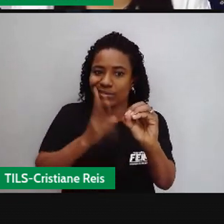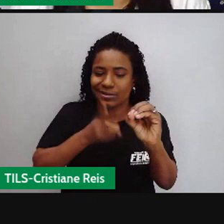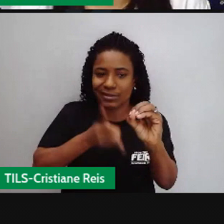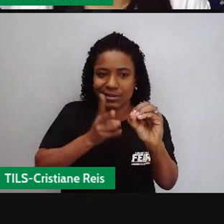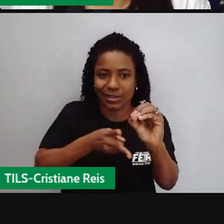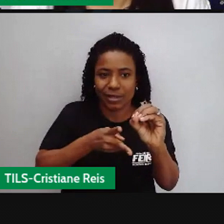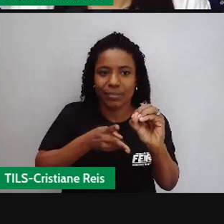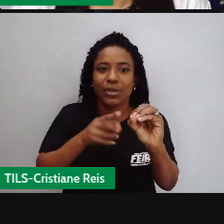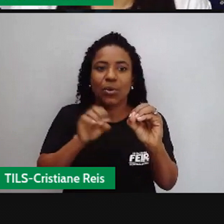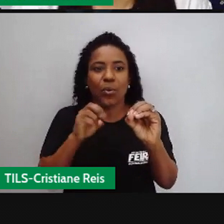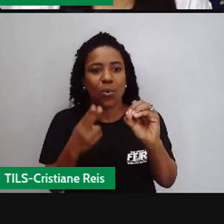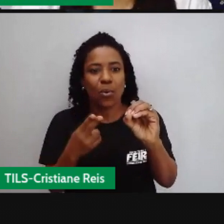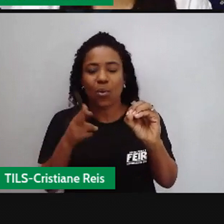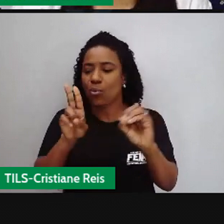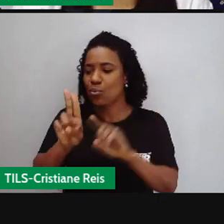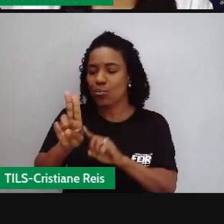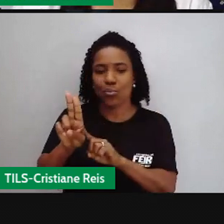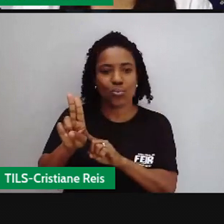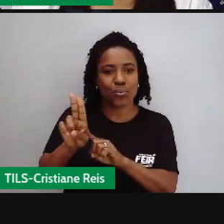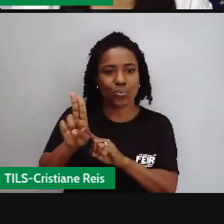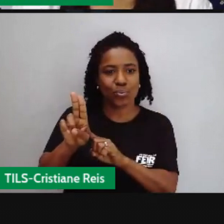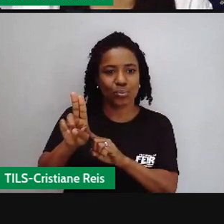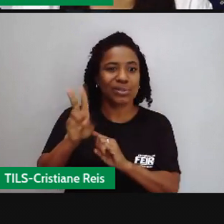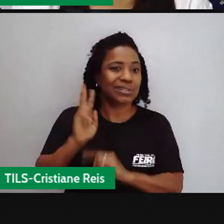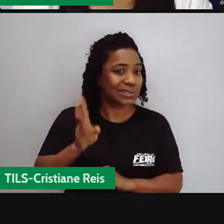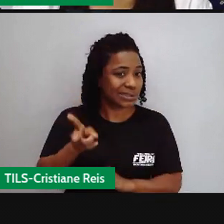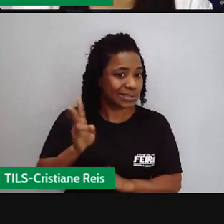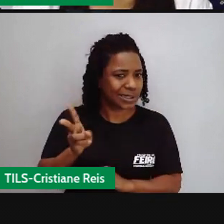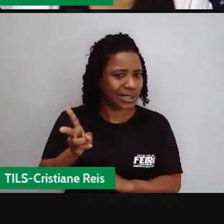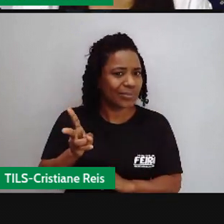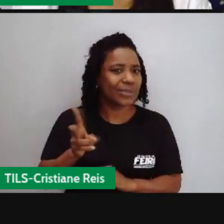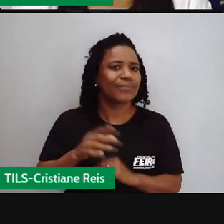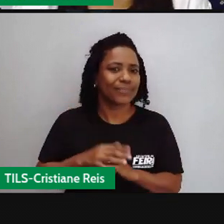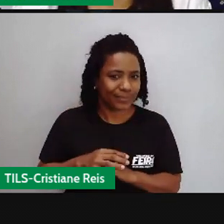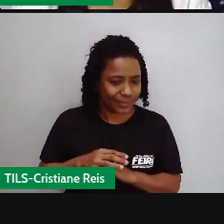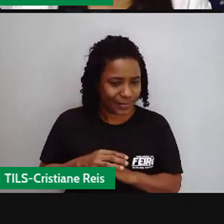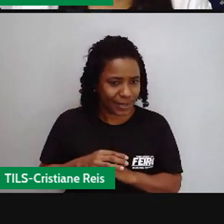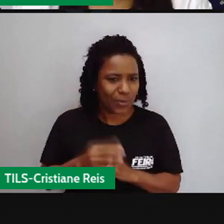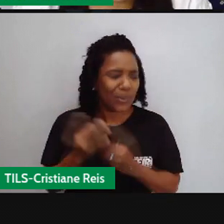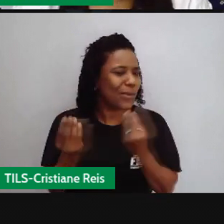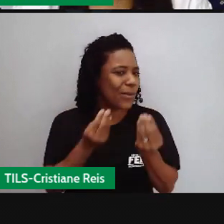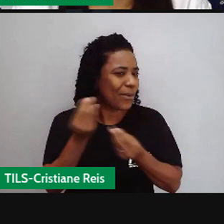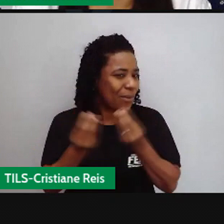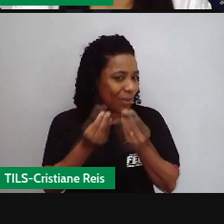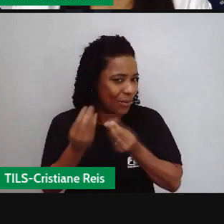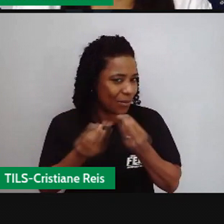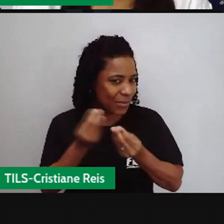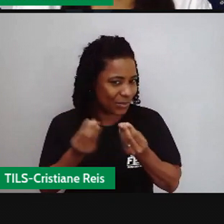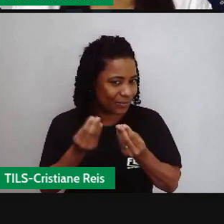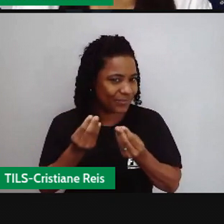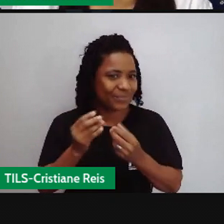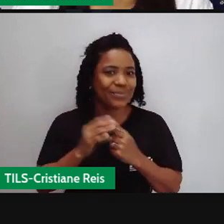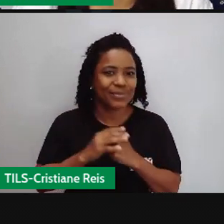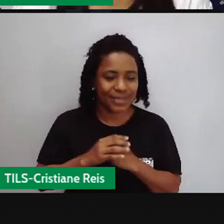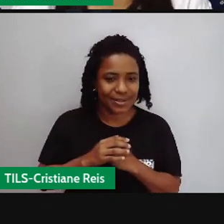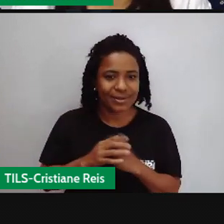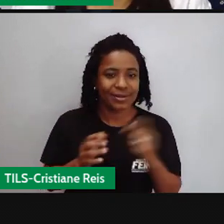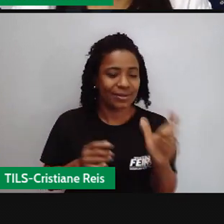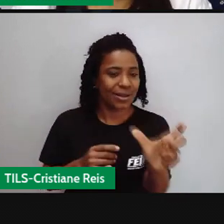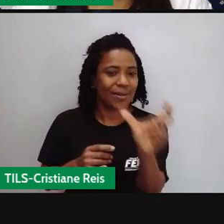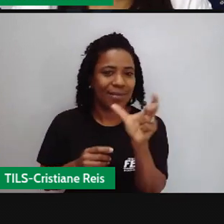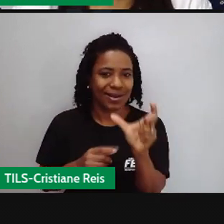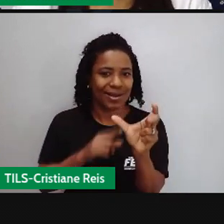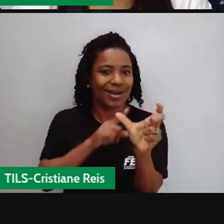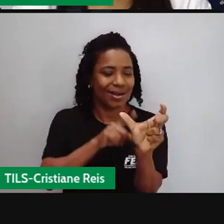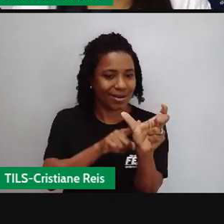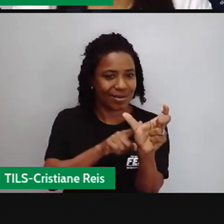escritas com O ou U, lembrando que essas duas letras podem aparecer no final da palavra, no meio, ou ainda na